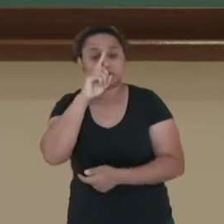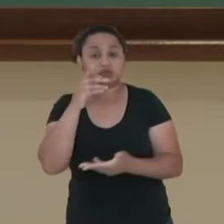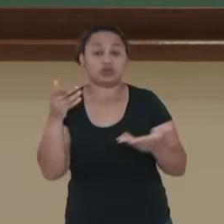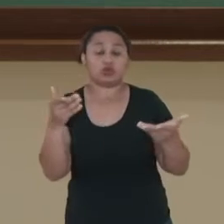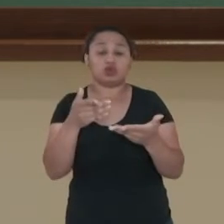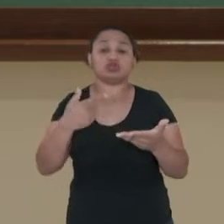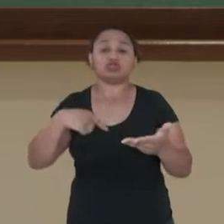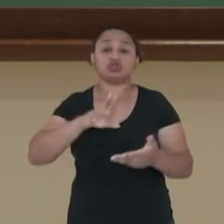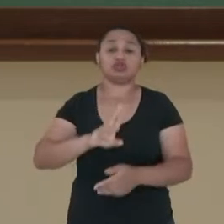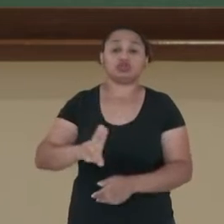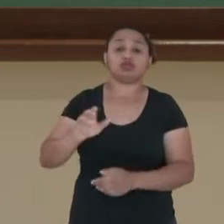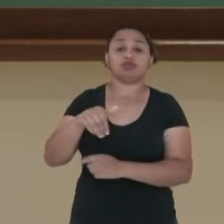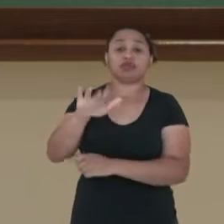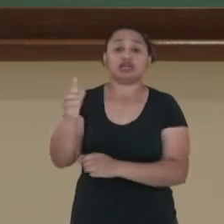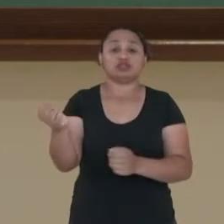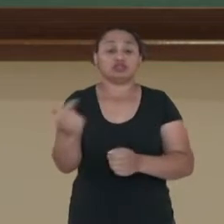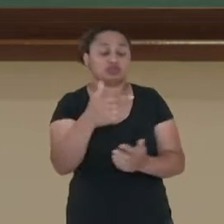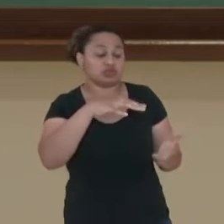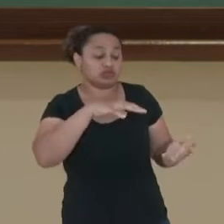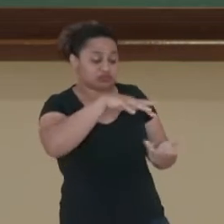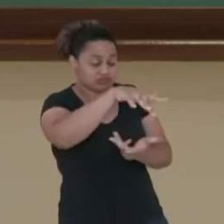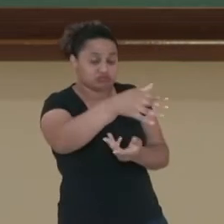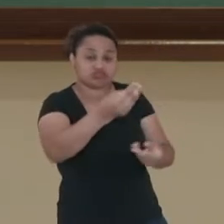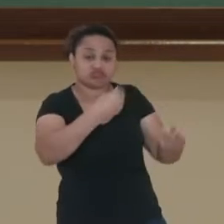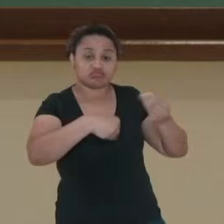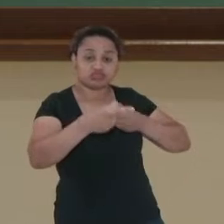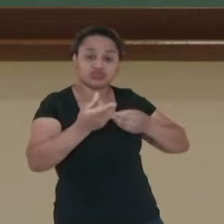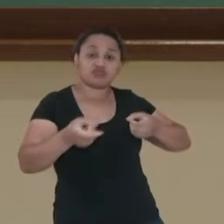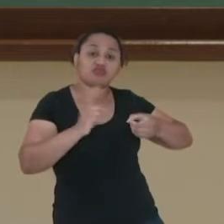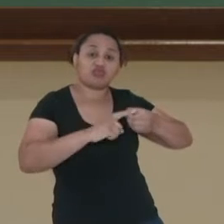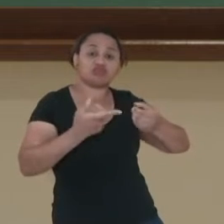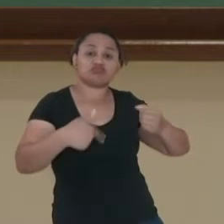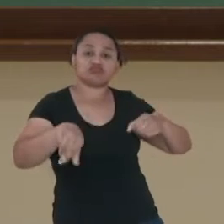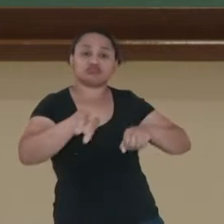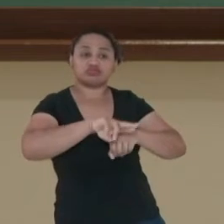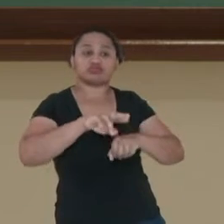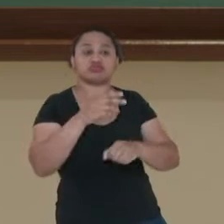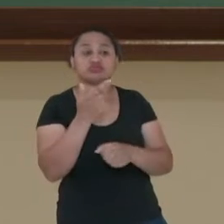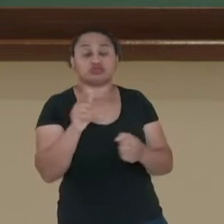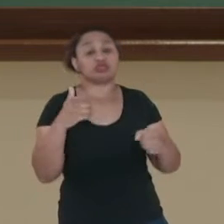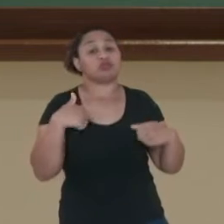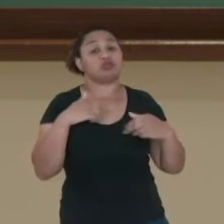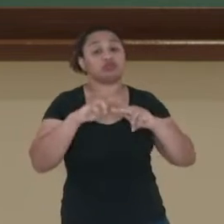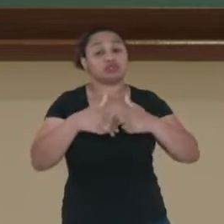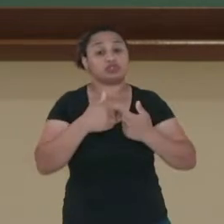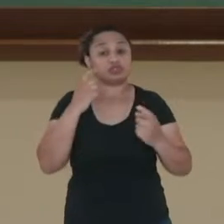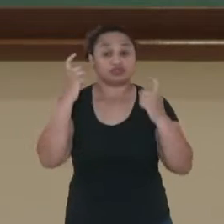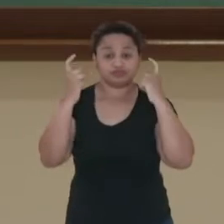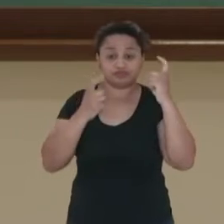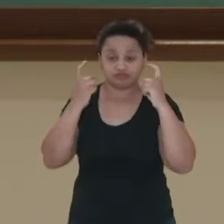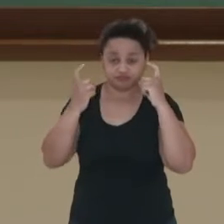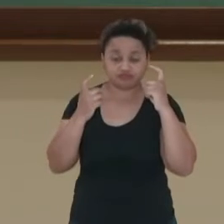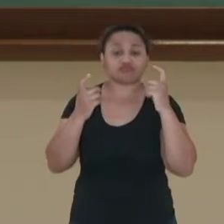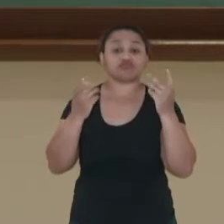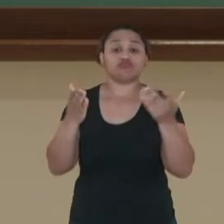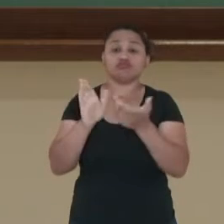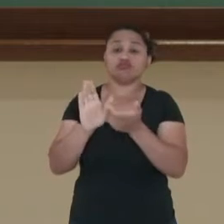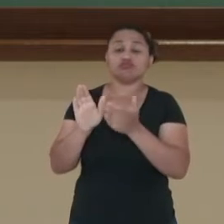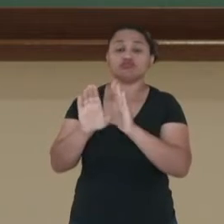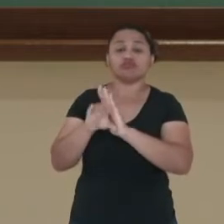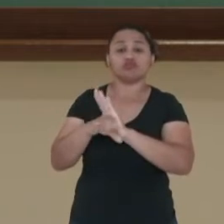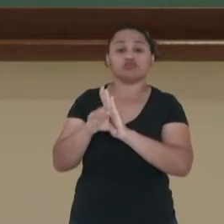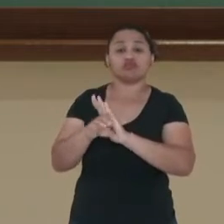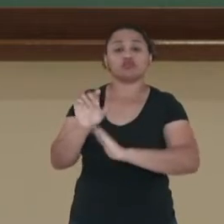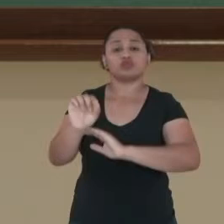mais do que o planeta teria capacidade de repor. Tá? Então, isso é bastante preocupante. Aí entra o conceito do que a gente